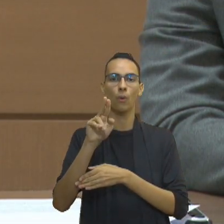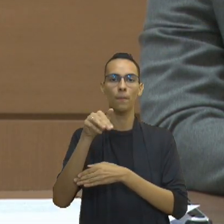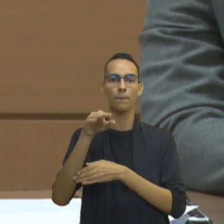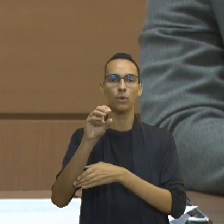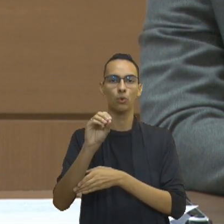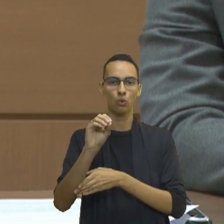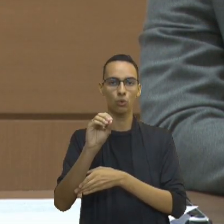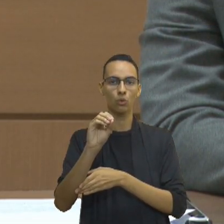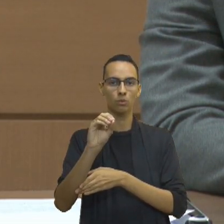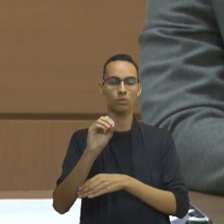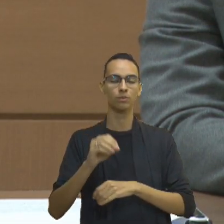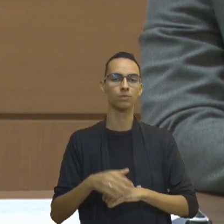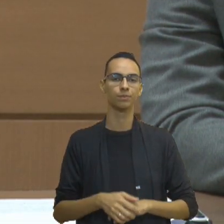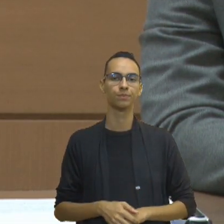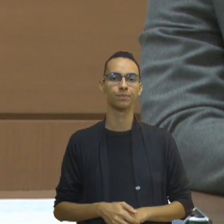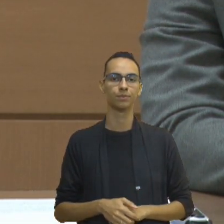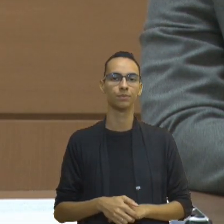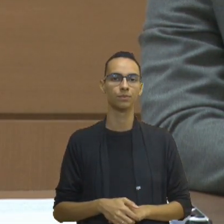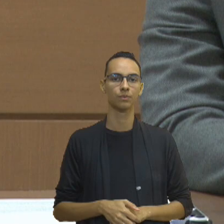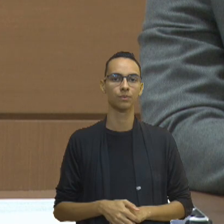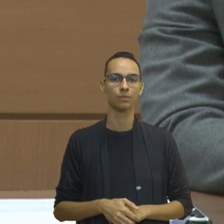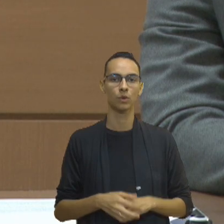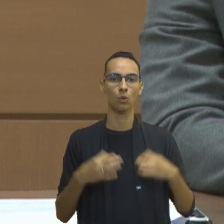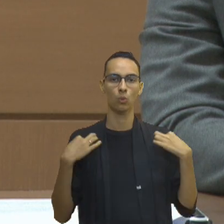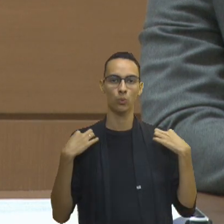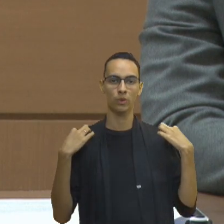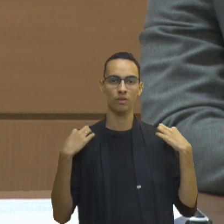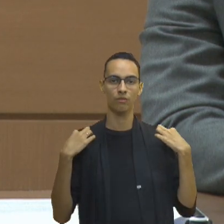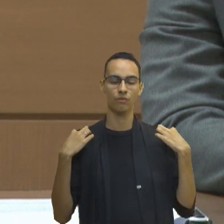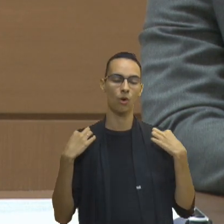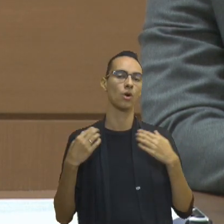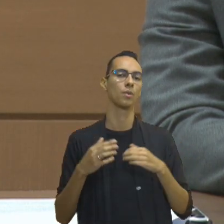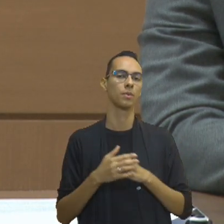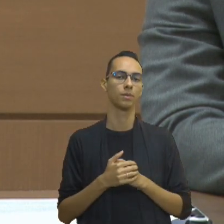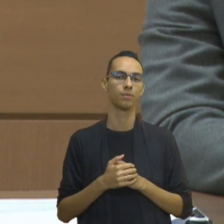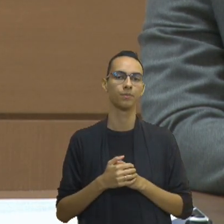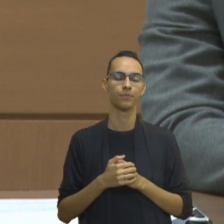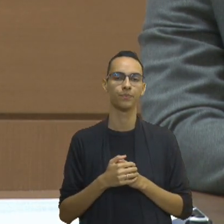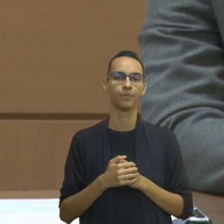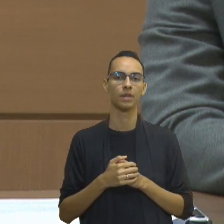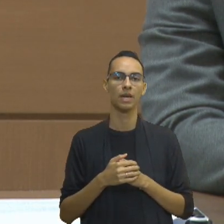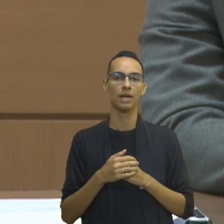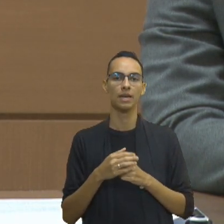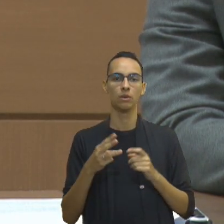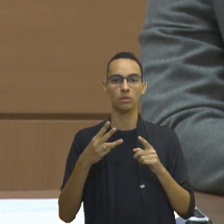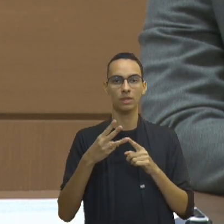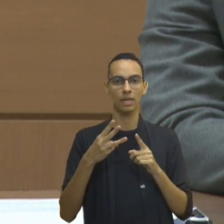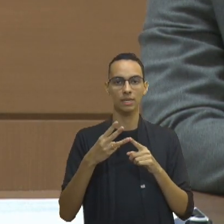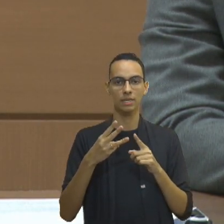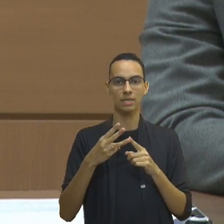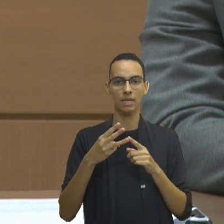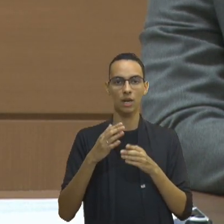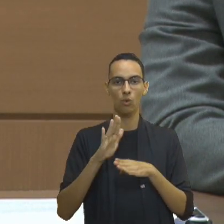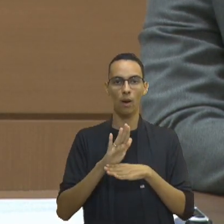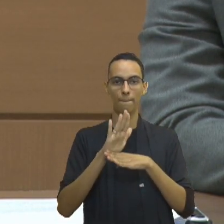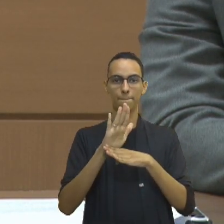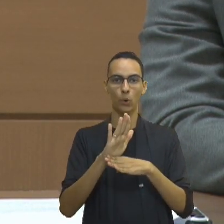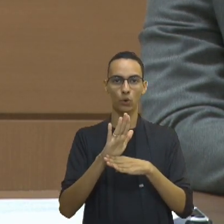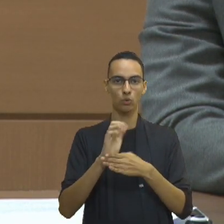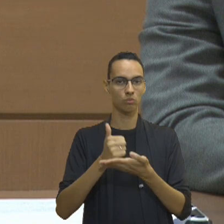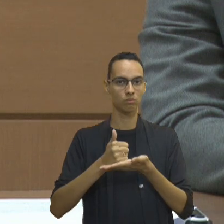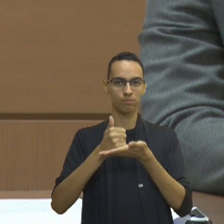minha frente, representando a equipe. E o apoio dos porteiros, que estão à minha frente